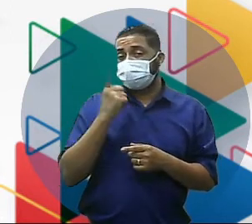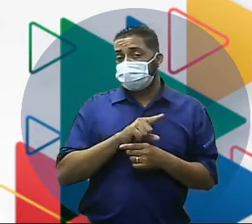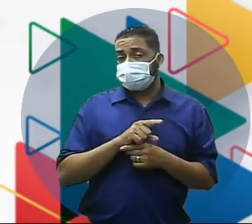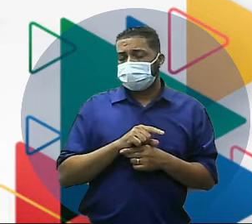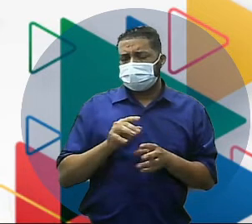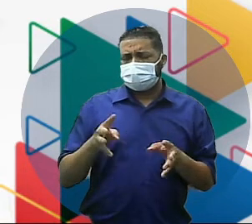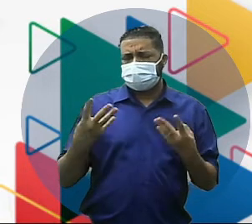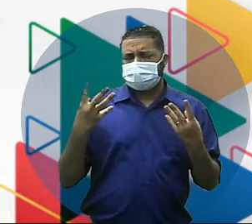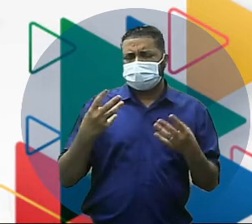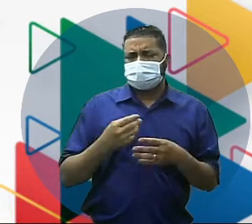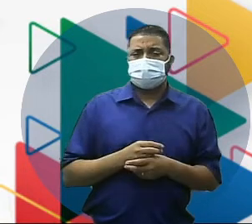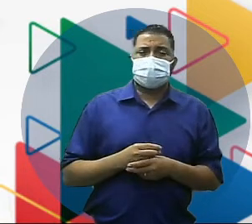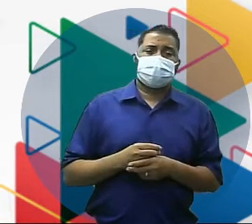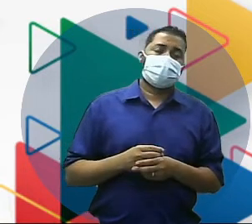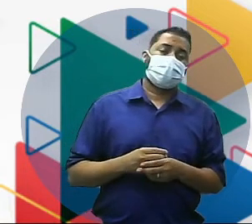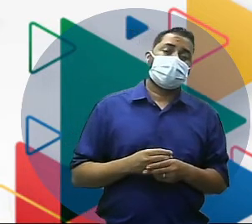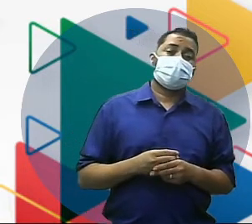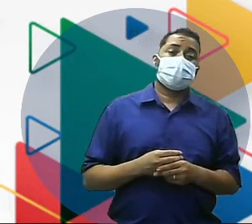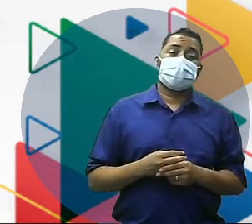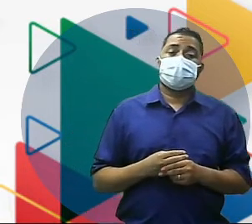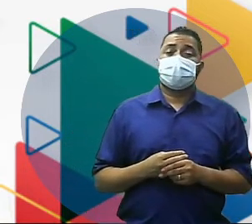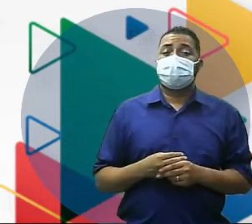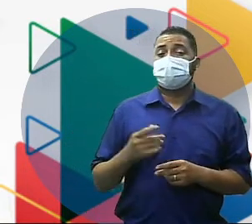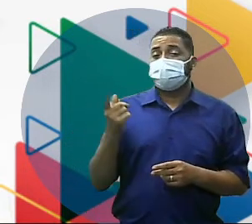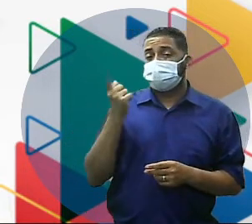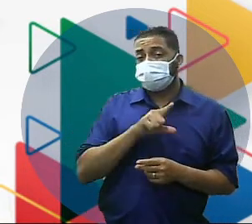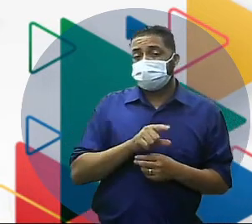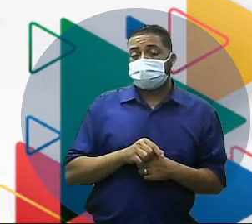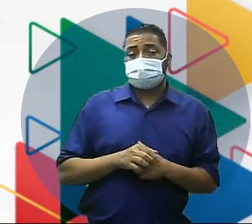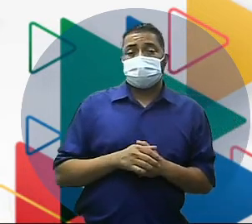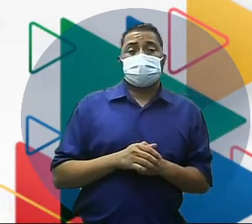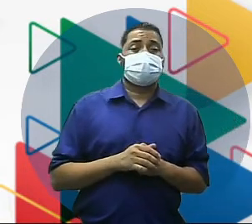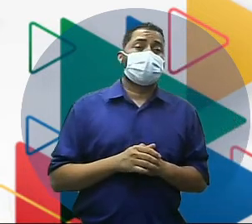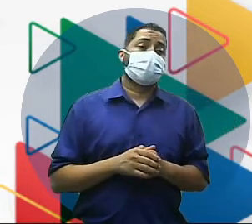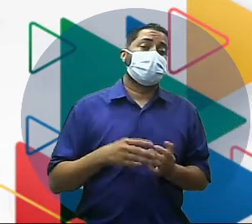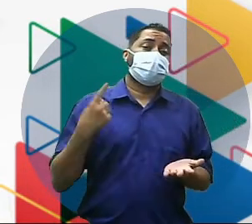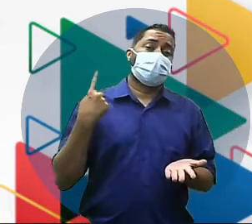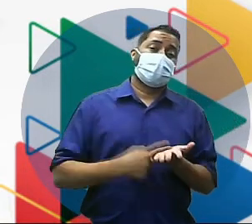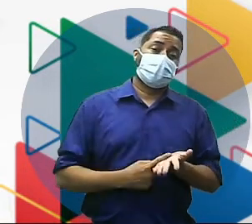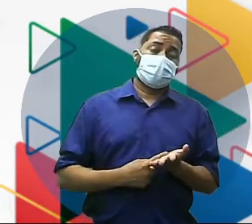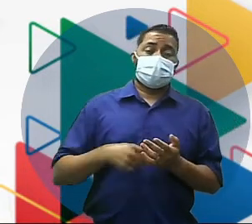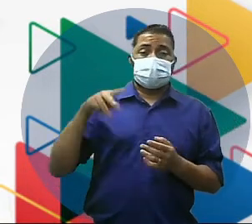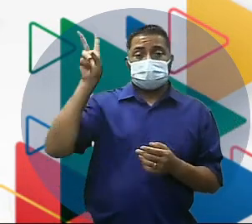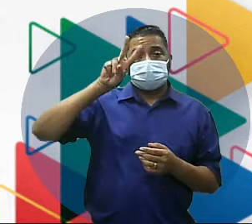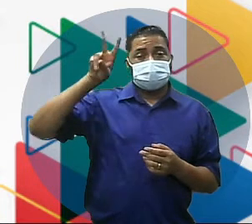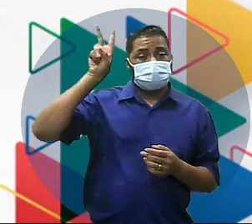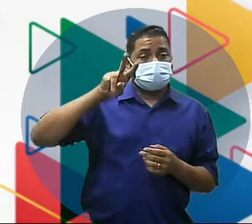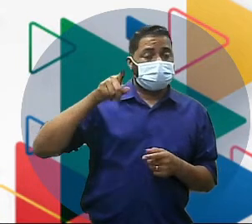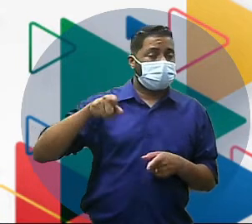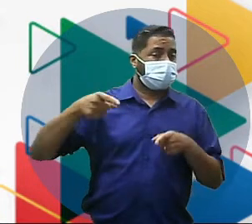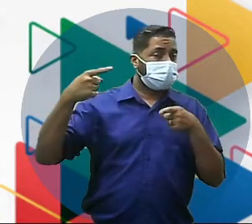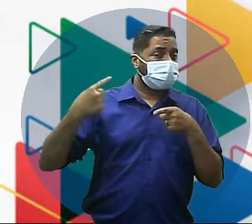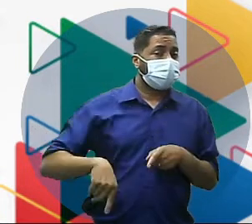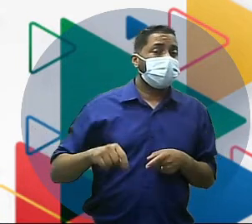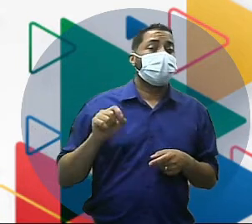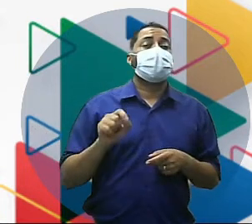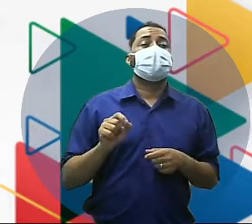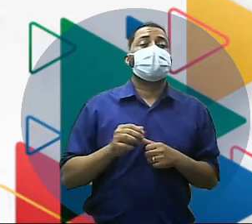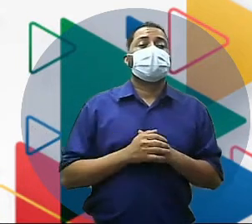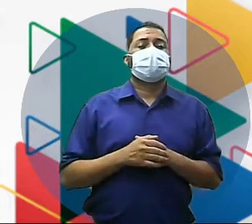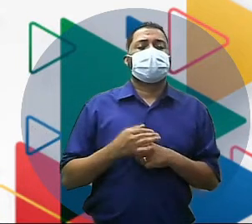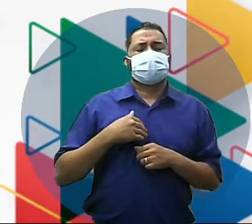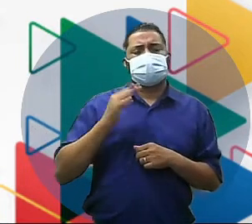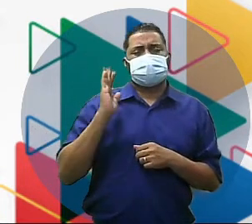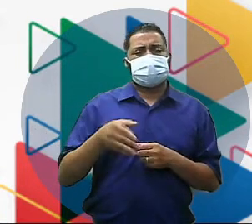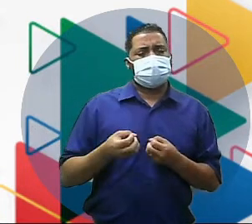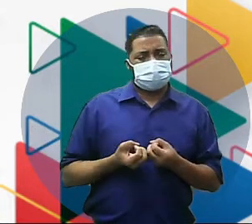preste atenção nisso, o principal evento histórico considerado um marco na história desse conflito foi, eu já te